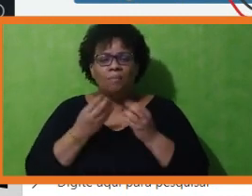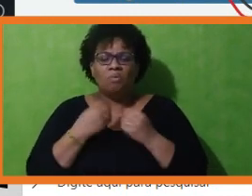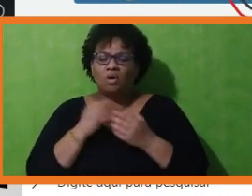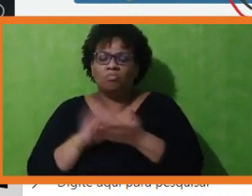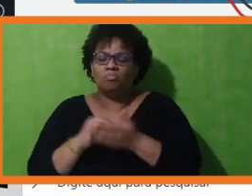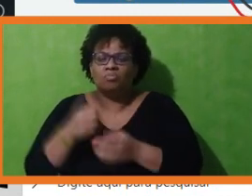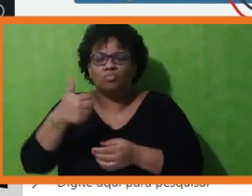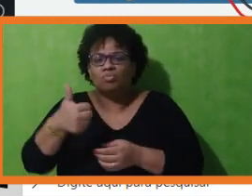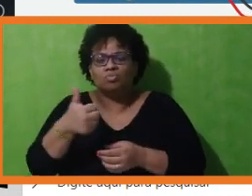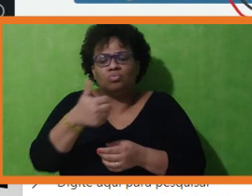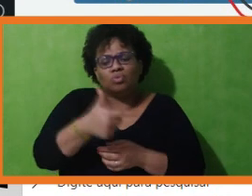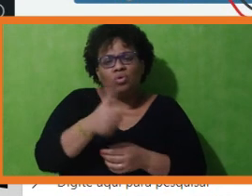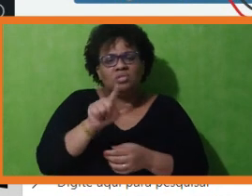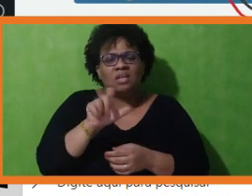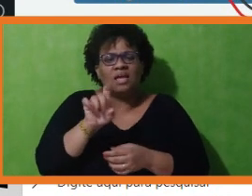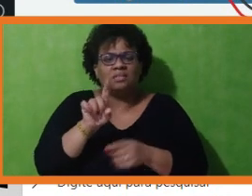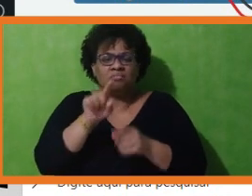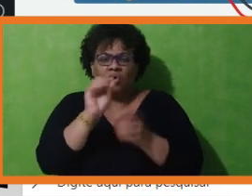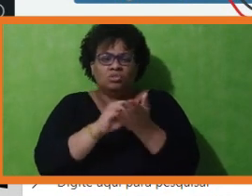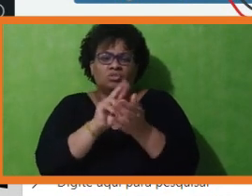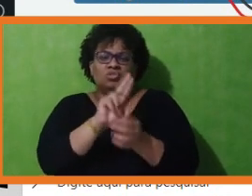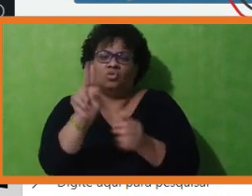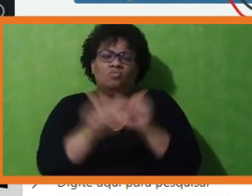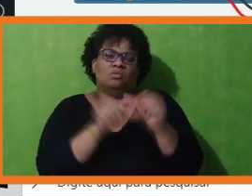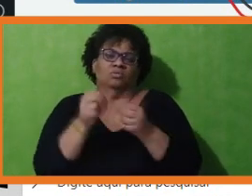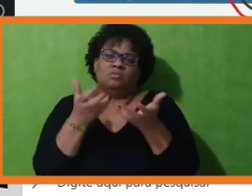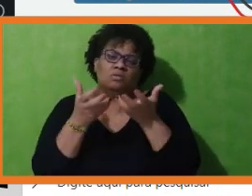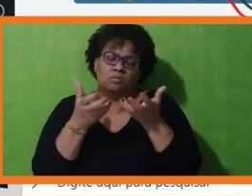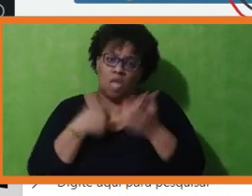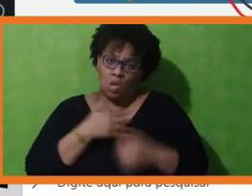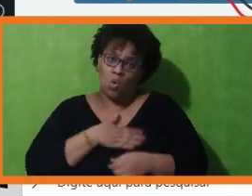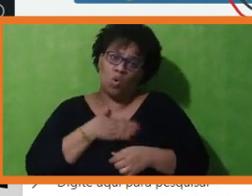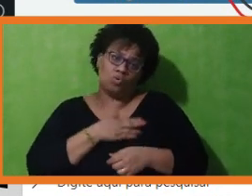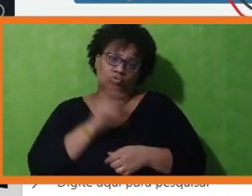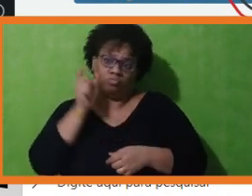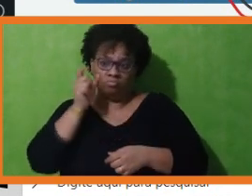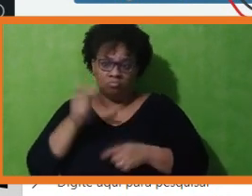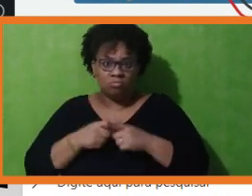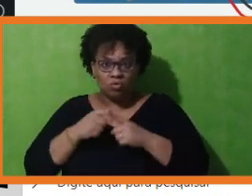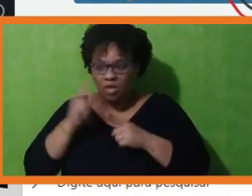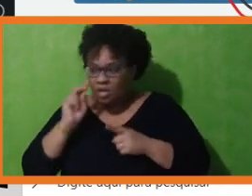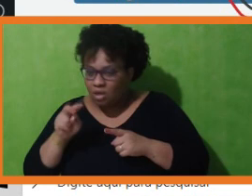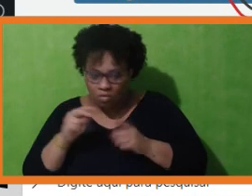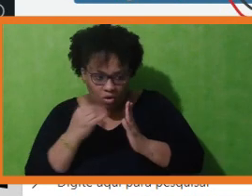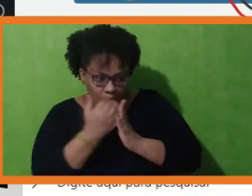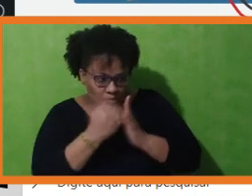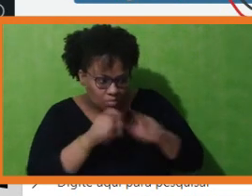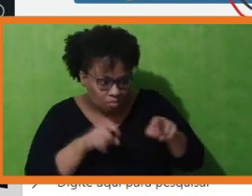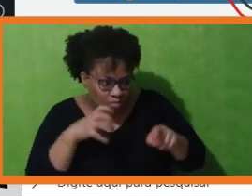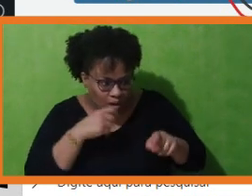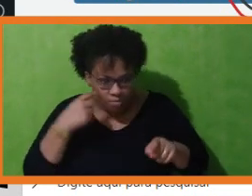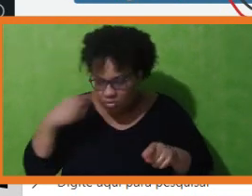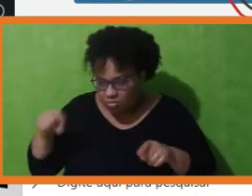Eu coloquei esses nomes, botão 1, botão 2 e LED, mas você pode colocar o nome que você quiser. Eu acho que esses nomes são interessantes, por quê? Porque quando eu olhar pelo